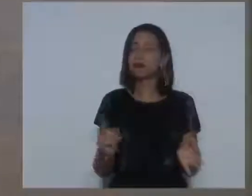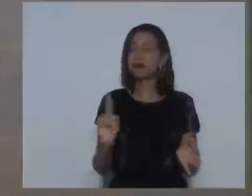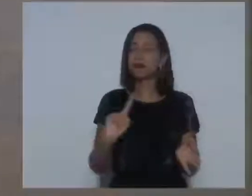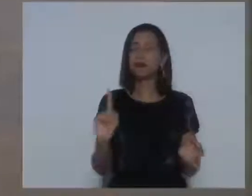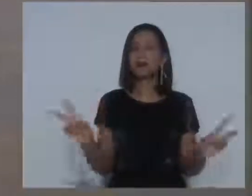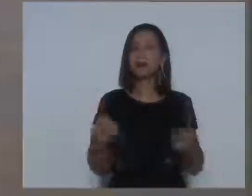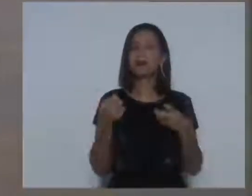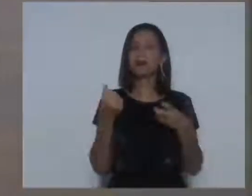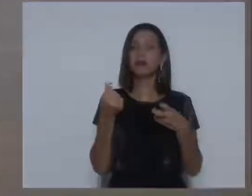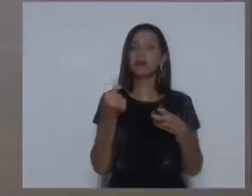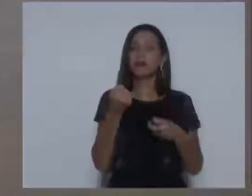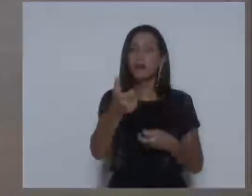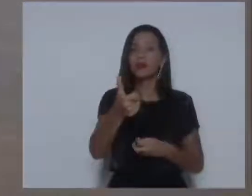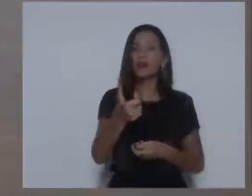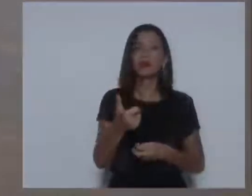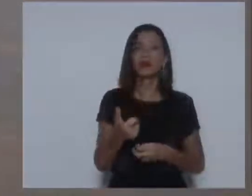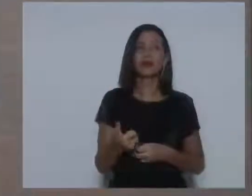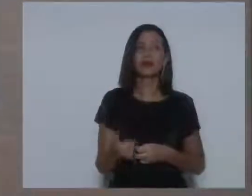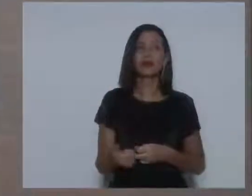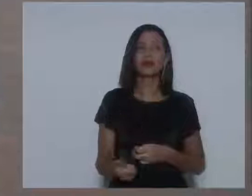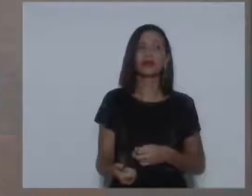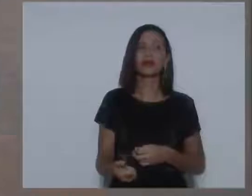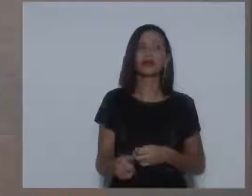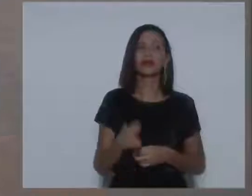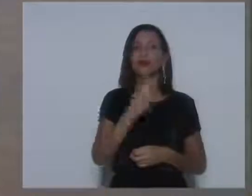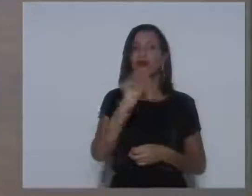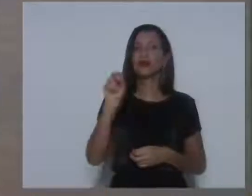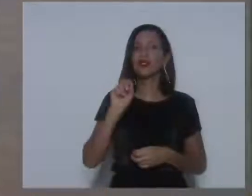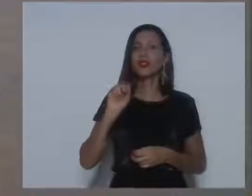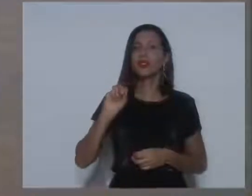arrecada quase R$500 bilhão.